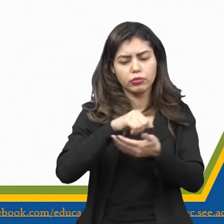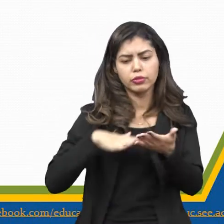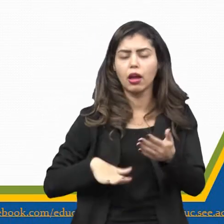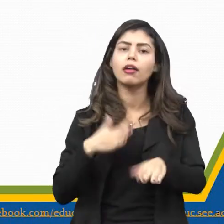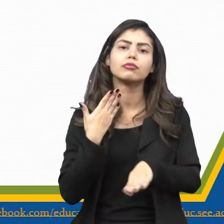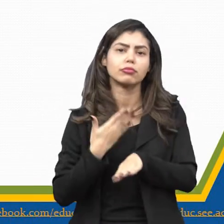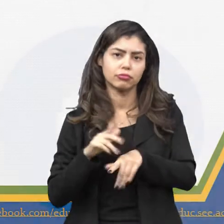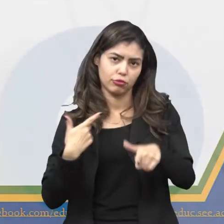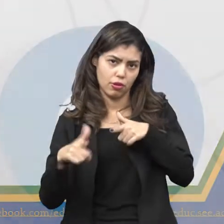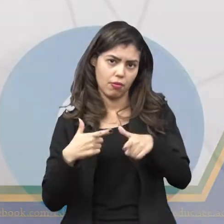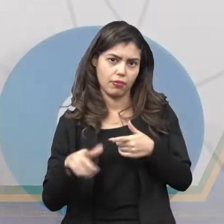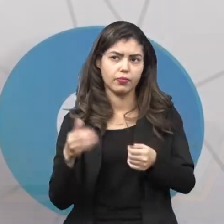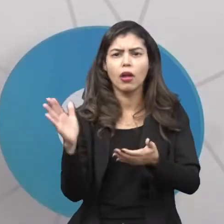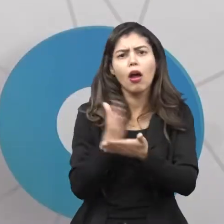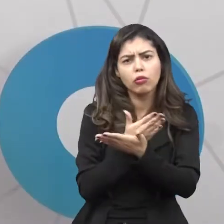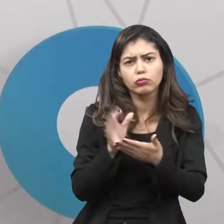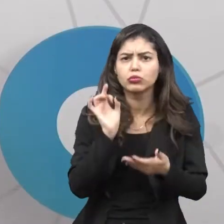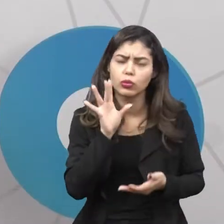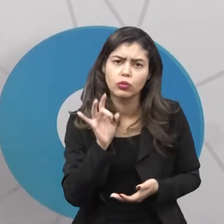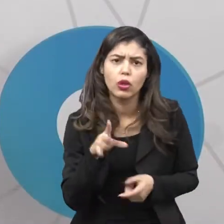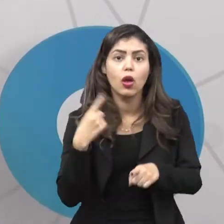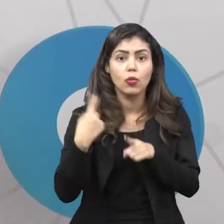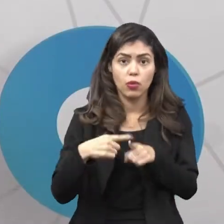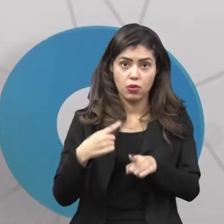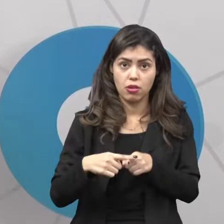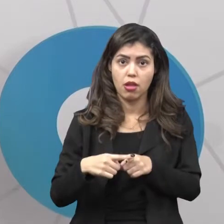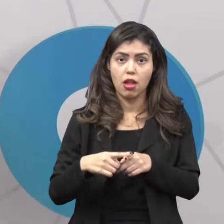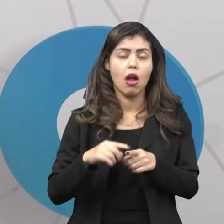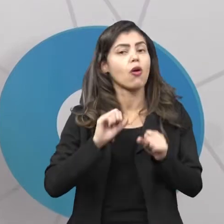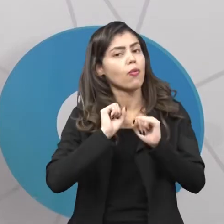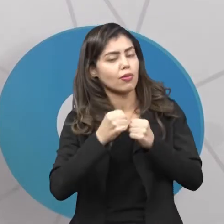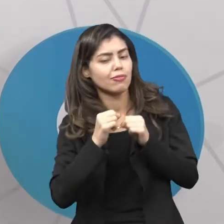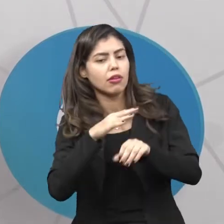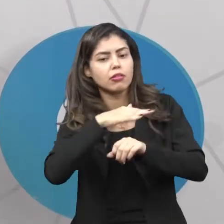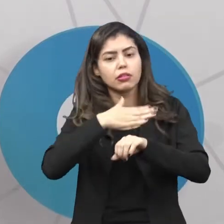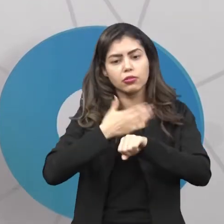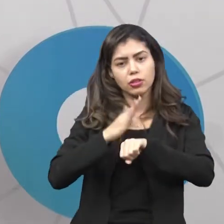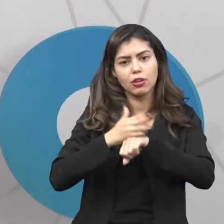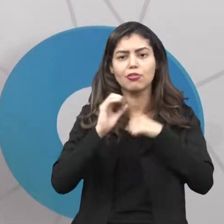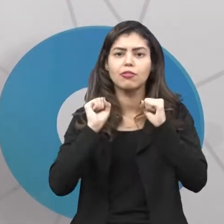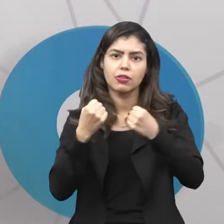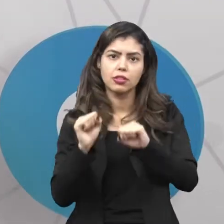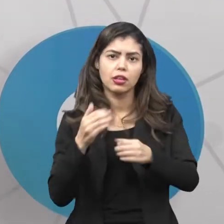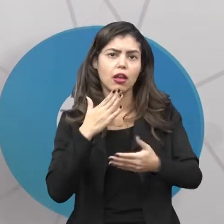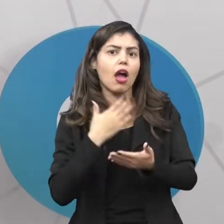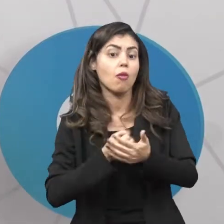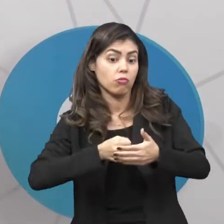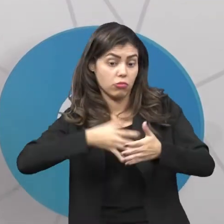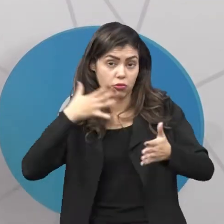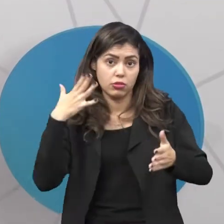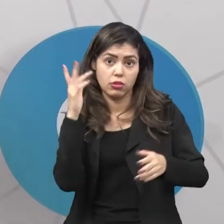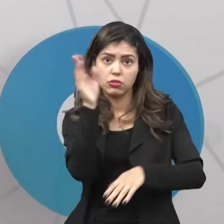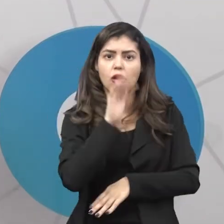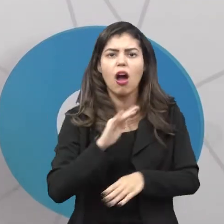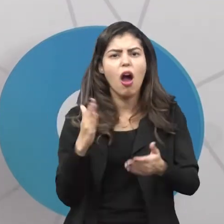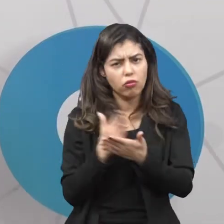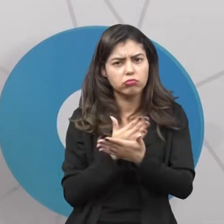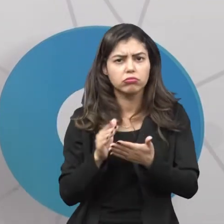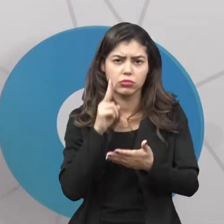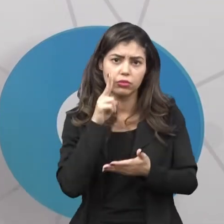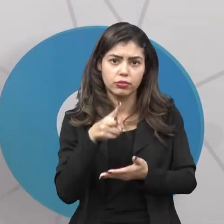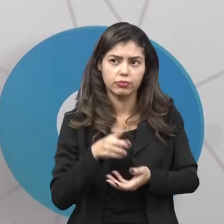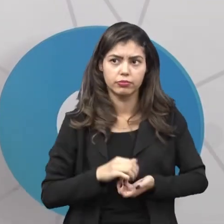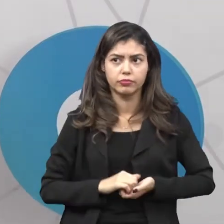são alguns apenas, porque os benefícios do exercício físico eles são muitos, e esses que eu citei para vocês são apenas alguns.